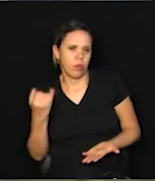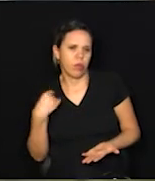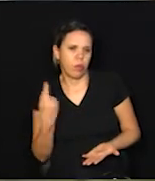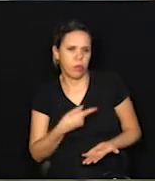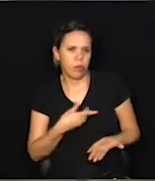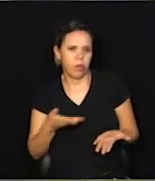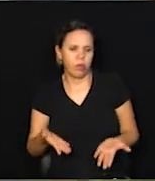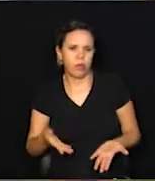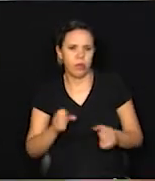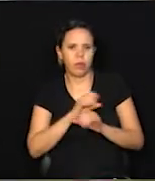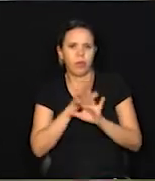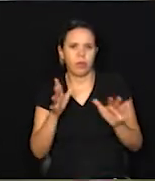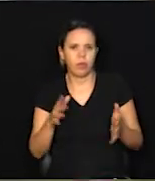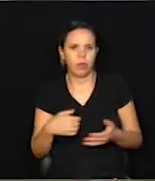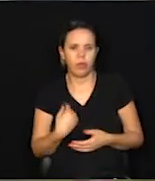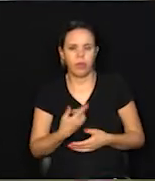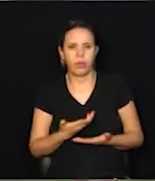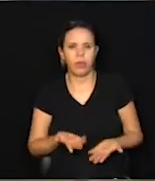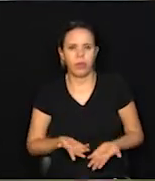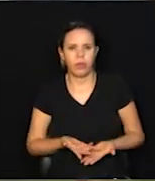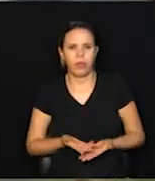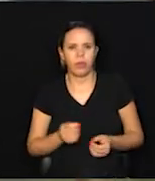esse esclarecimento, inclusive, a gente